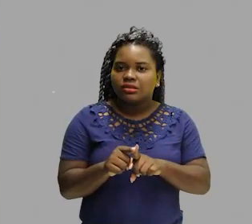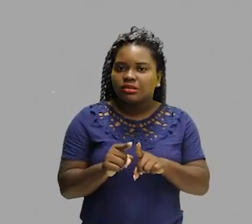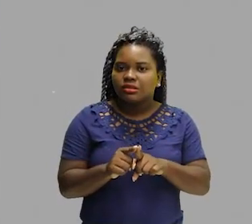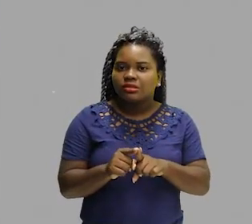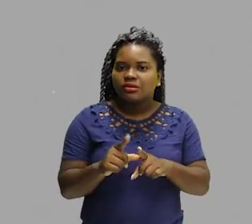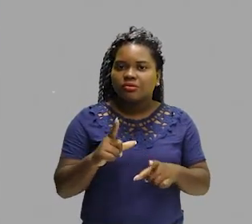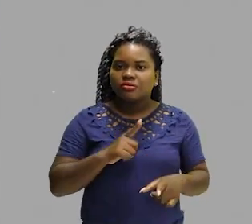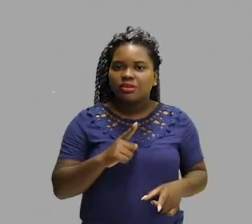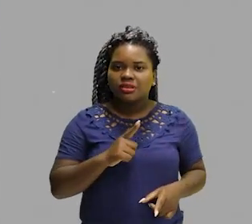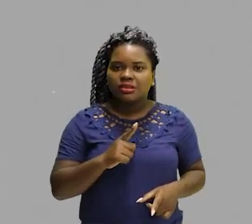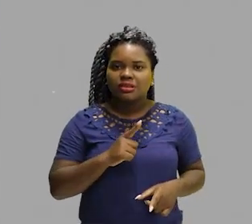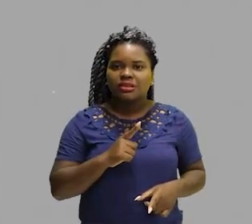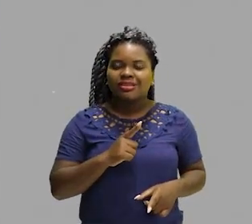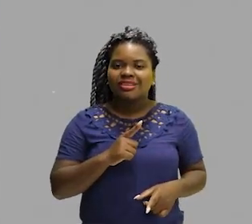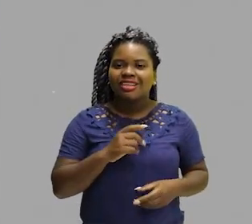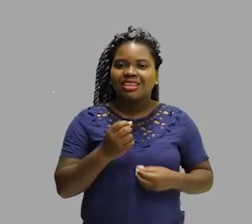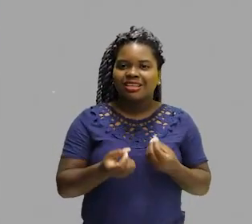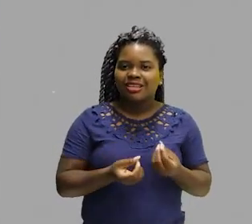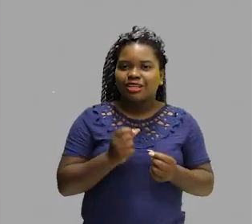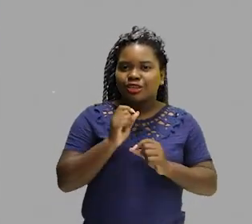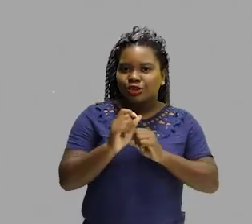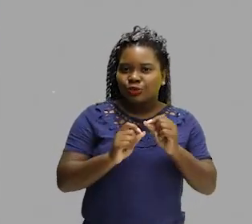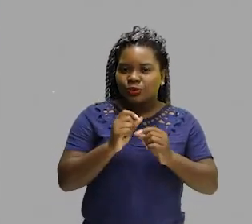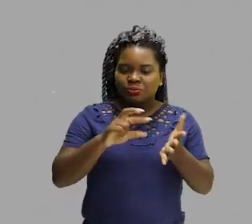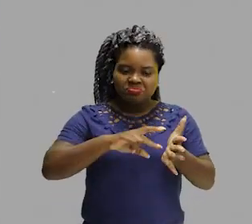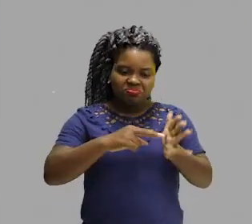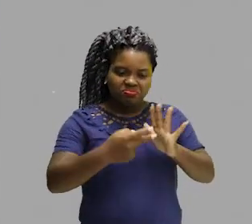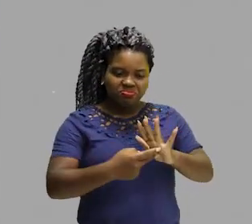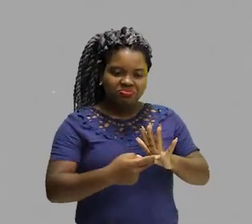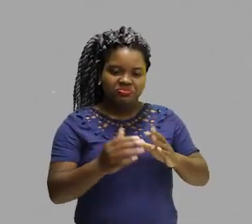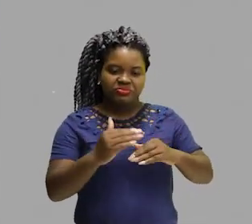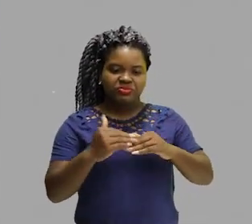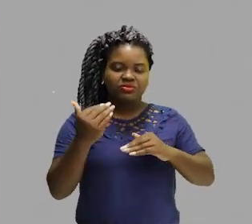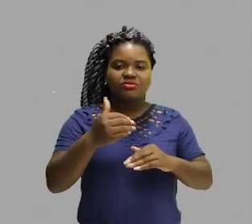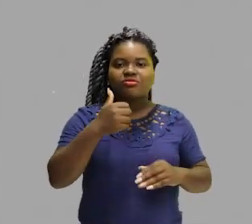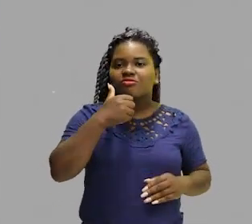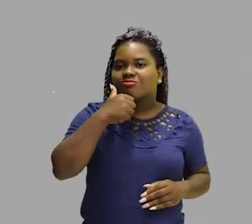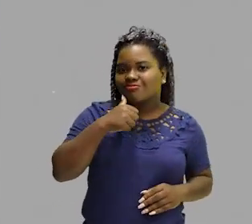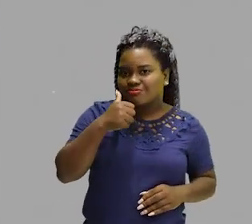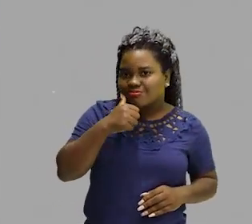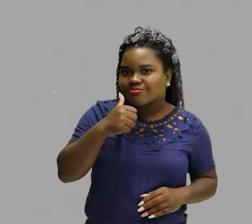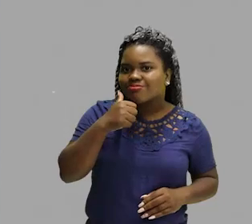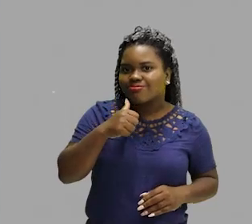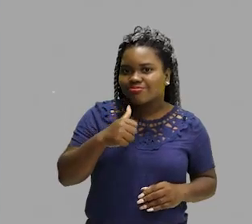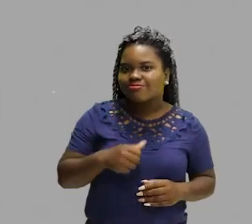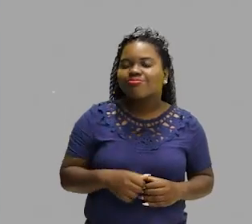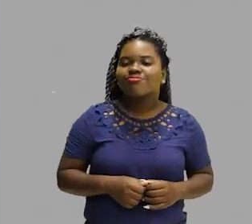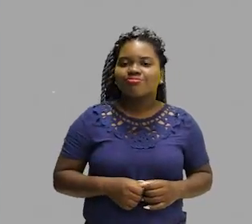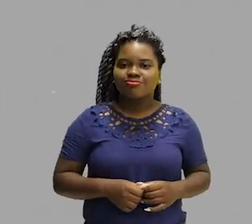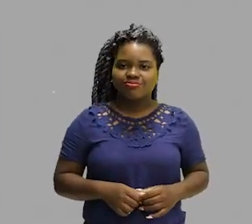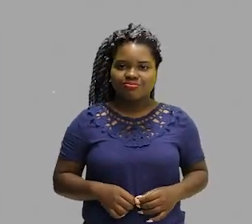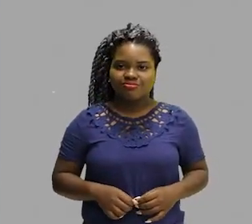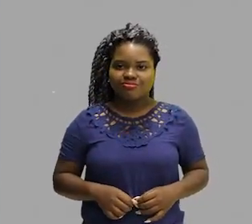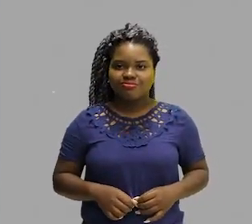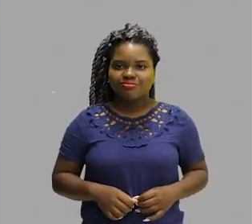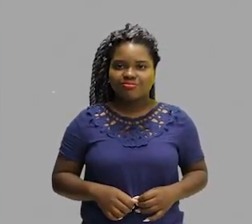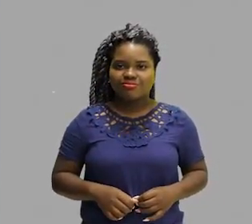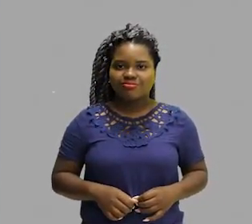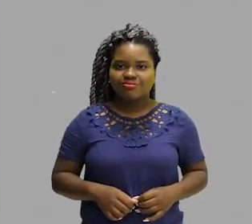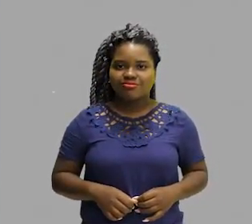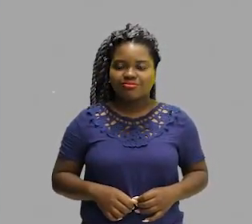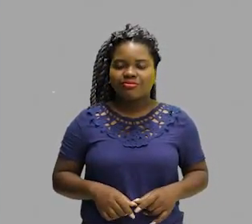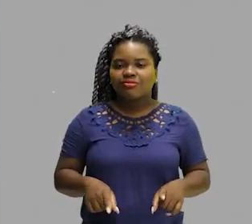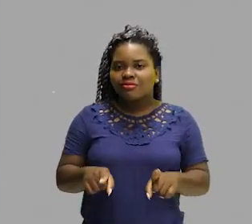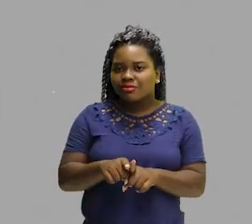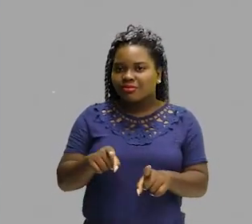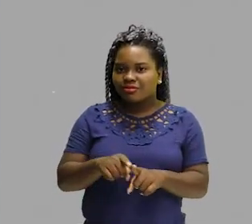uma sensualidade maior da mulher, existe uma aproximação maior entre o eu lírico e o seu objeto de desejo, diferente lá do trovadorismo. E